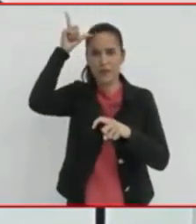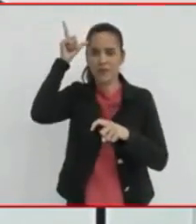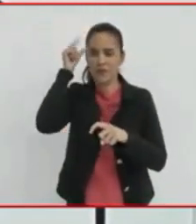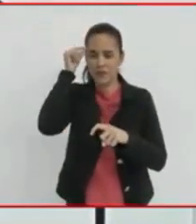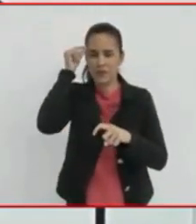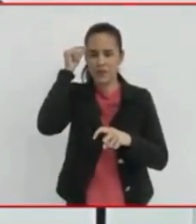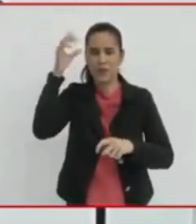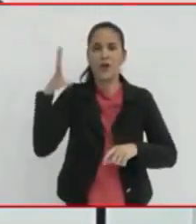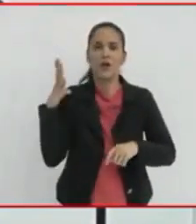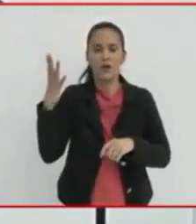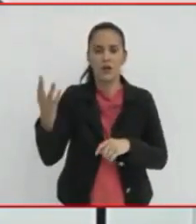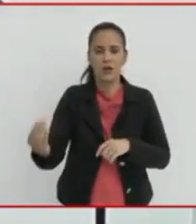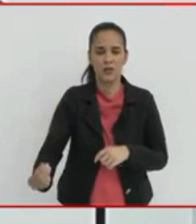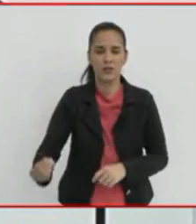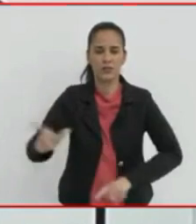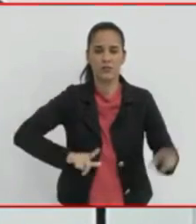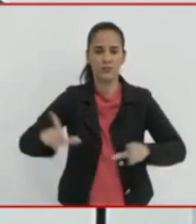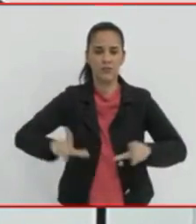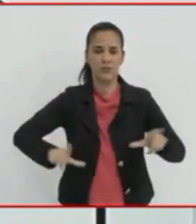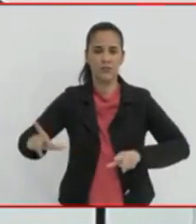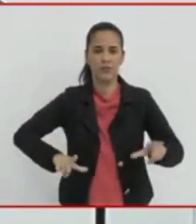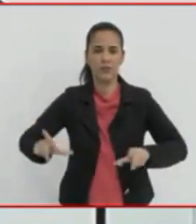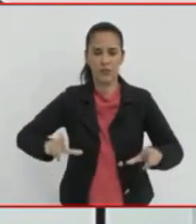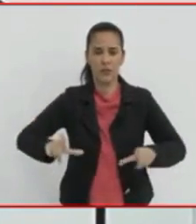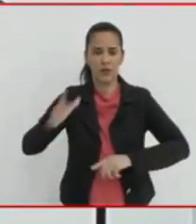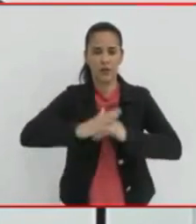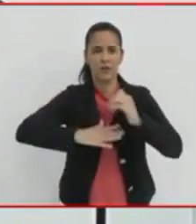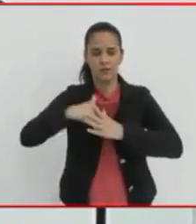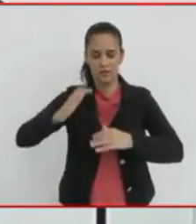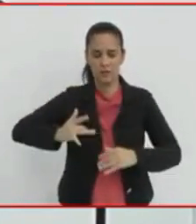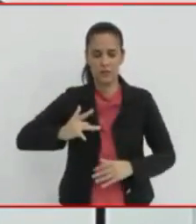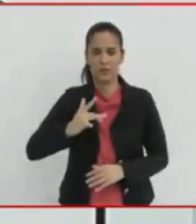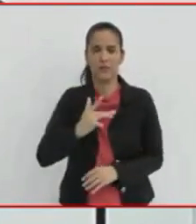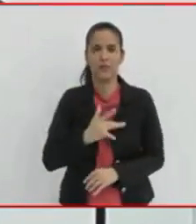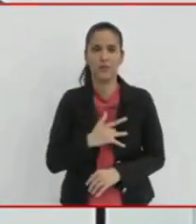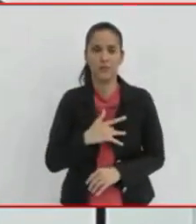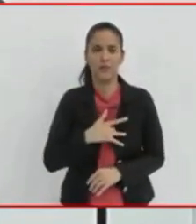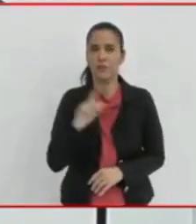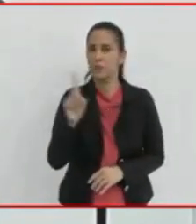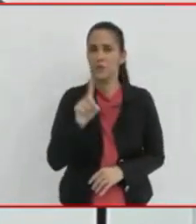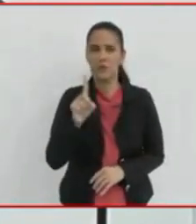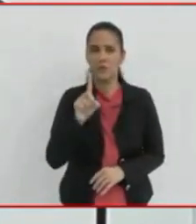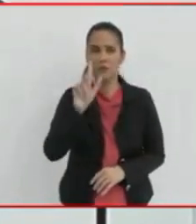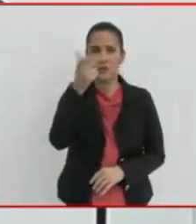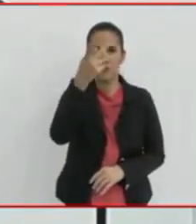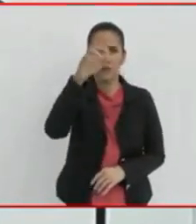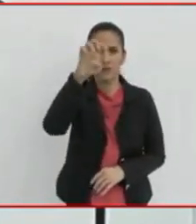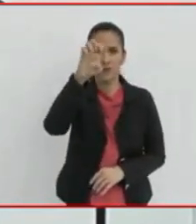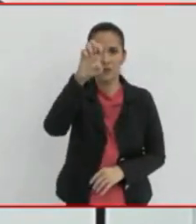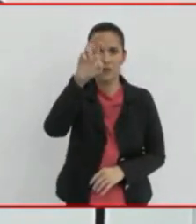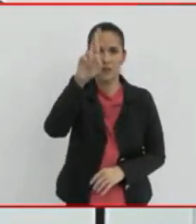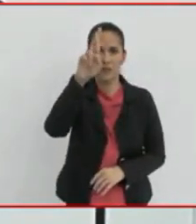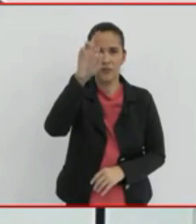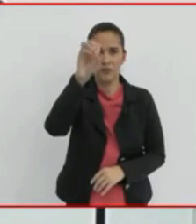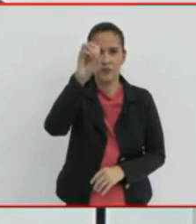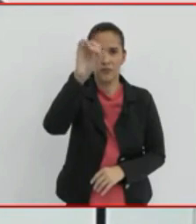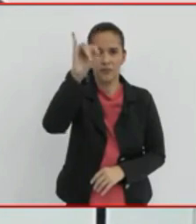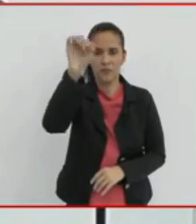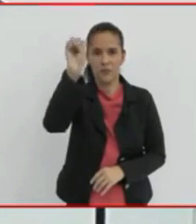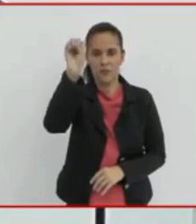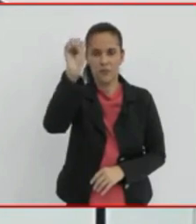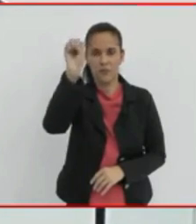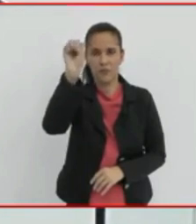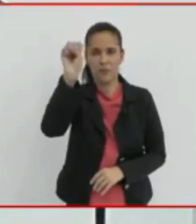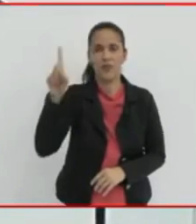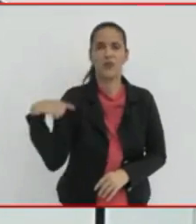recepção todos que trabalham na área de saúde não somos heróis nós somos trabalhadores e honramos aquilo